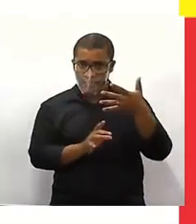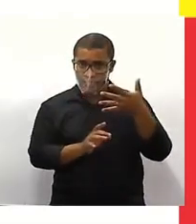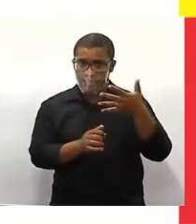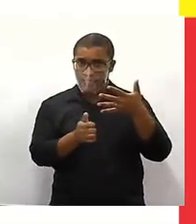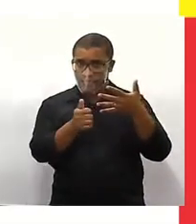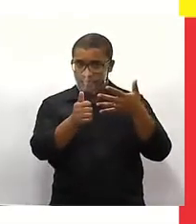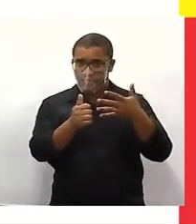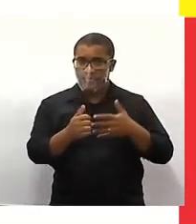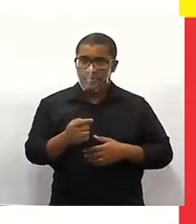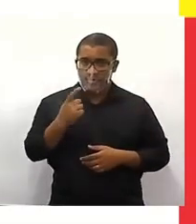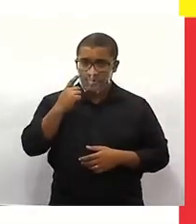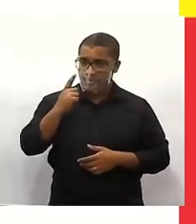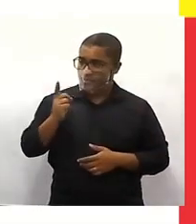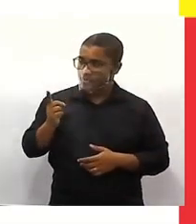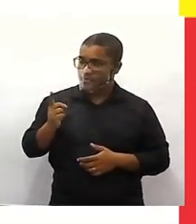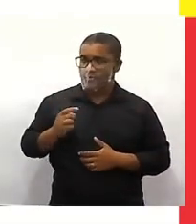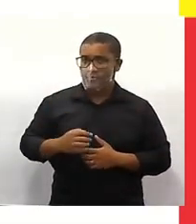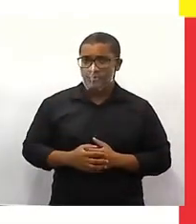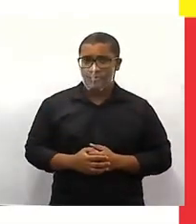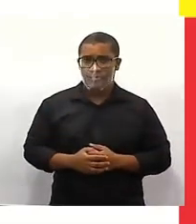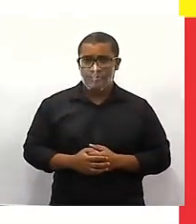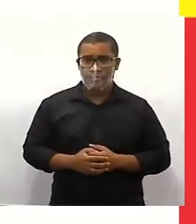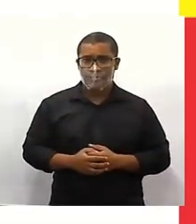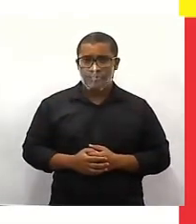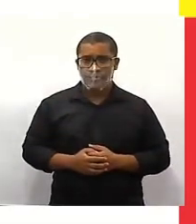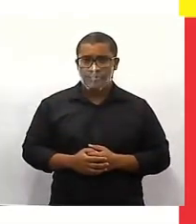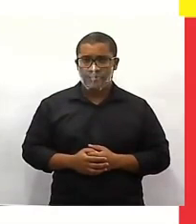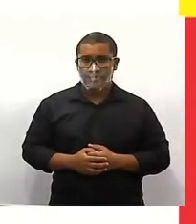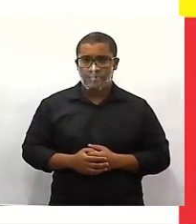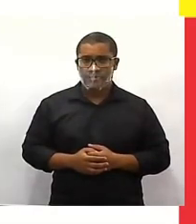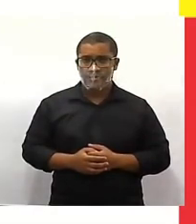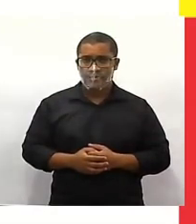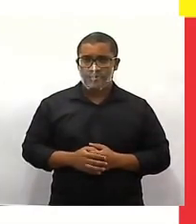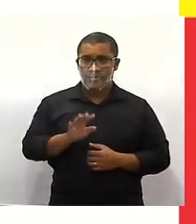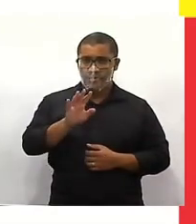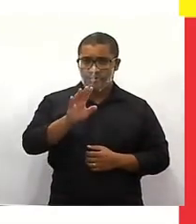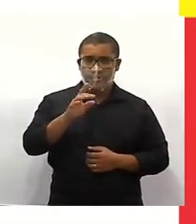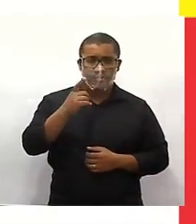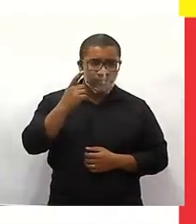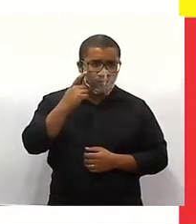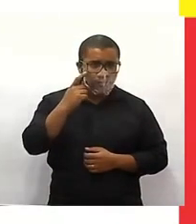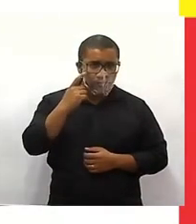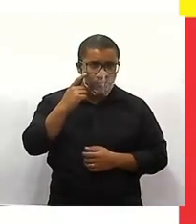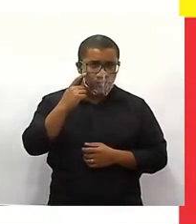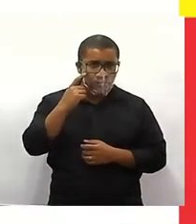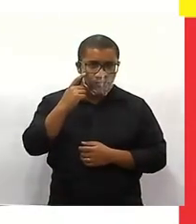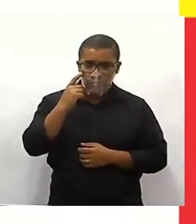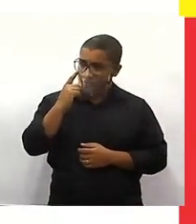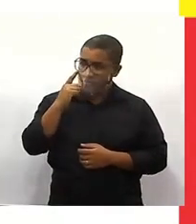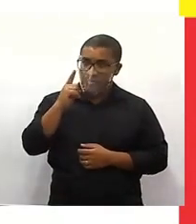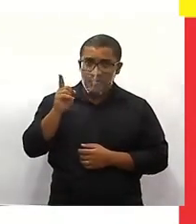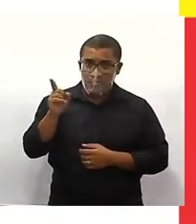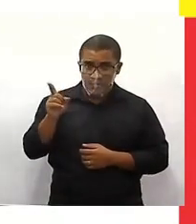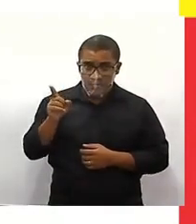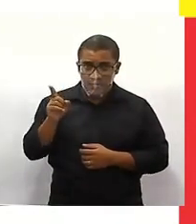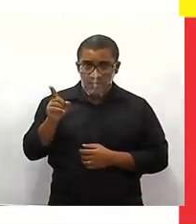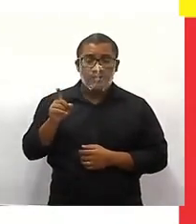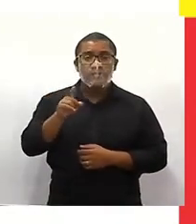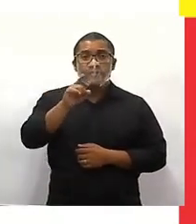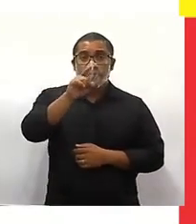fitogeografia marinha ou geomorfologia. Ok? Ó, preste atenção, você está vendo